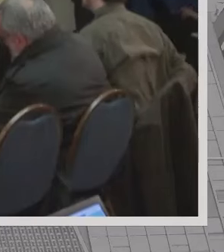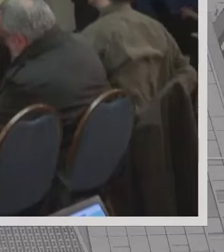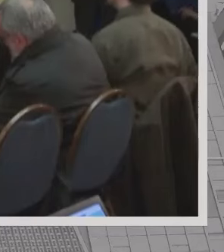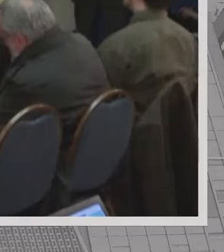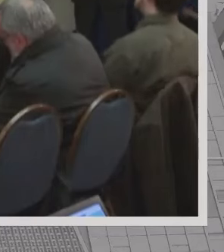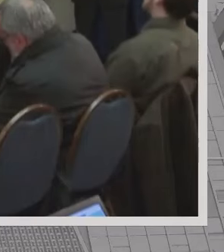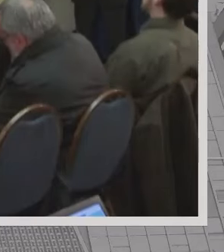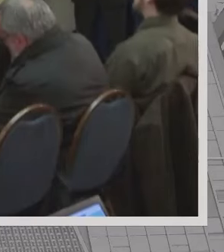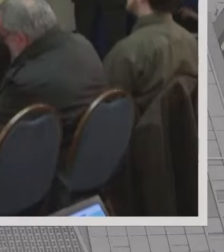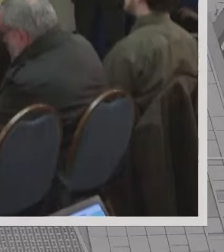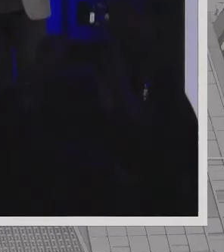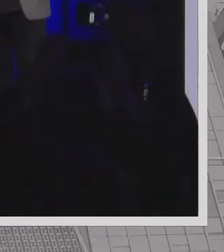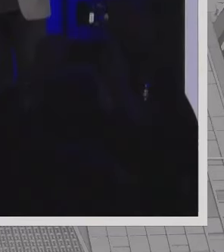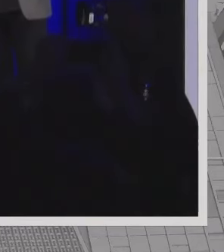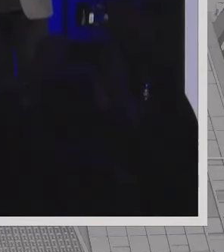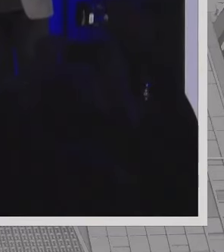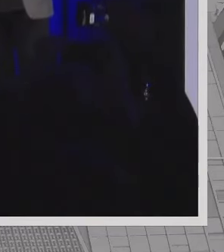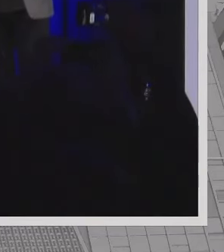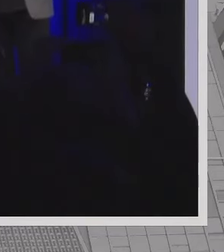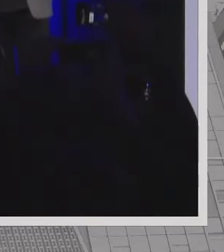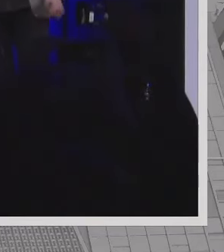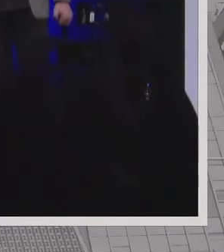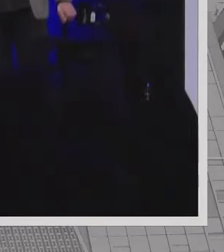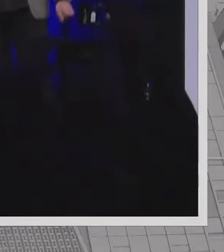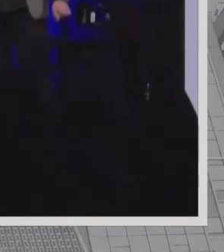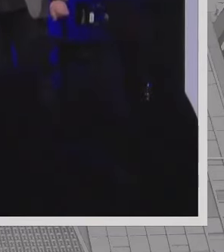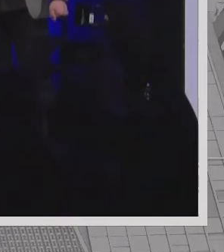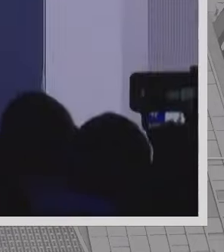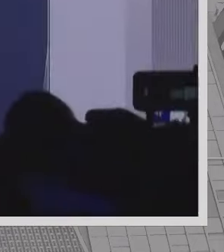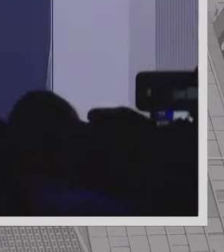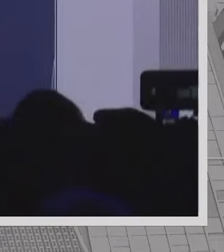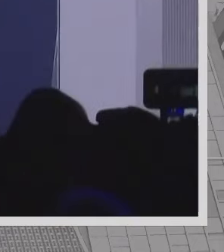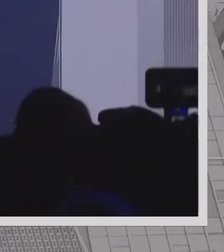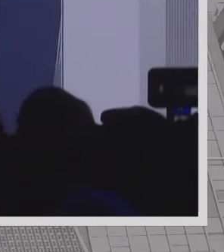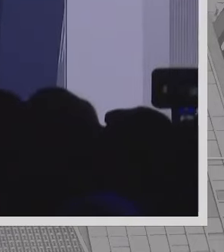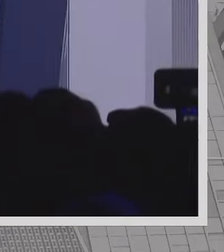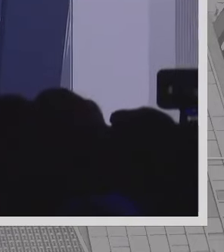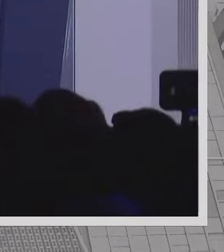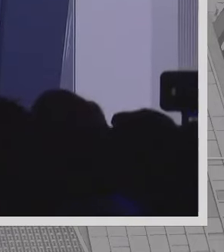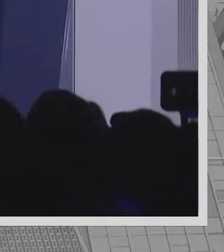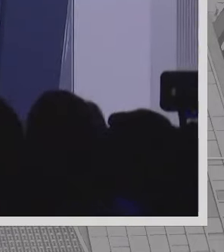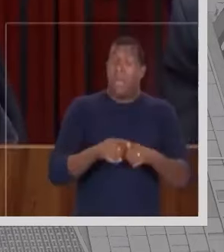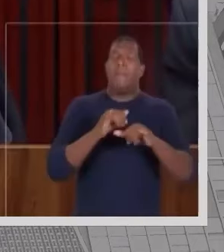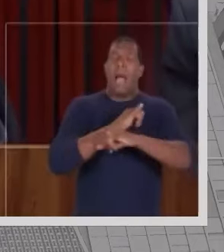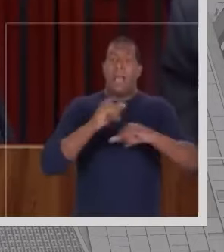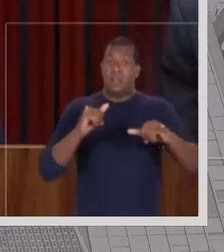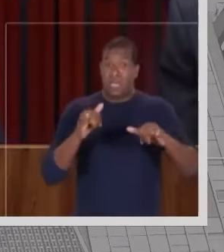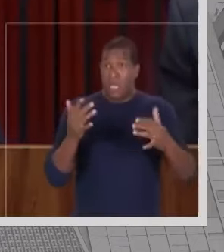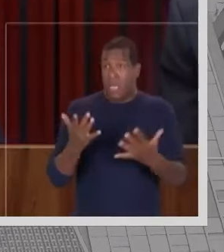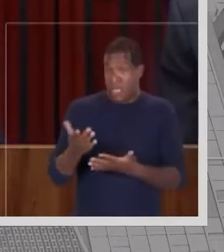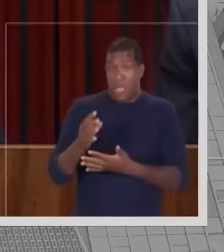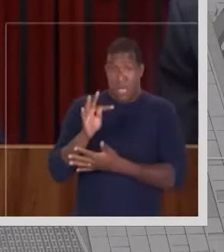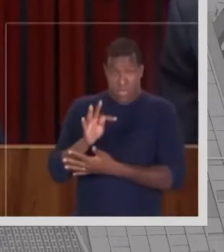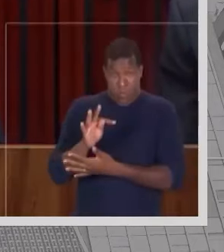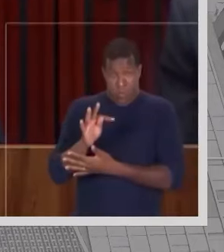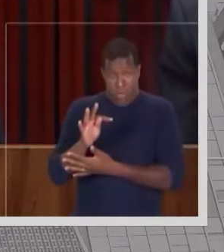de oposicionistas, o discurso foi exatamente esse, que se trataria de uma censura e que isso não poderia ser permitido. No